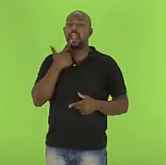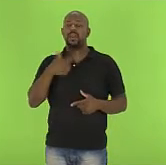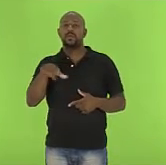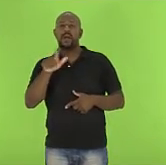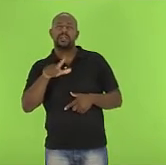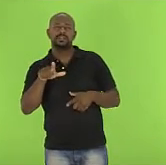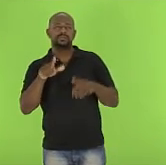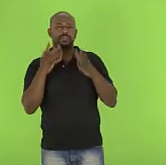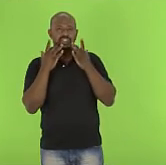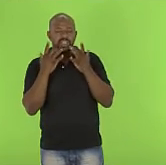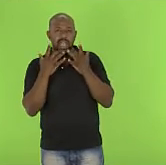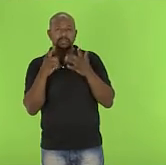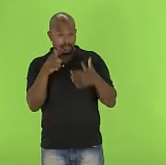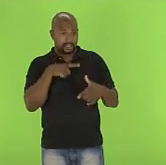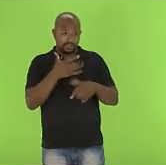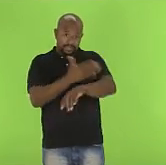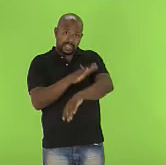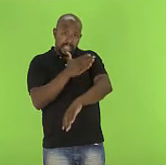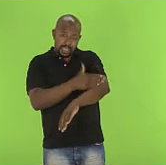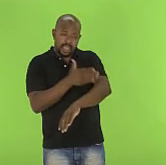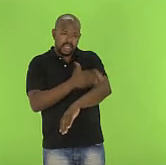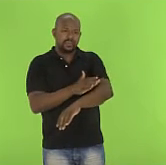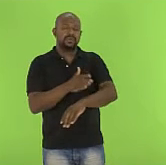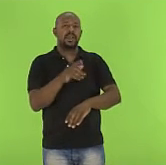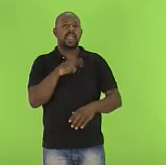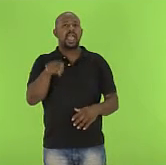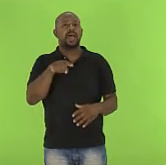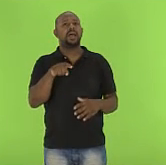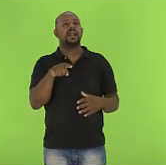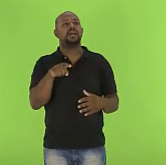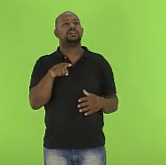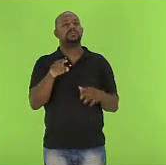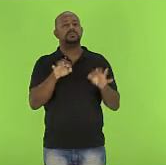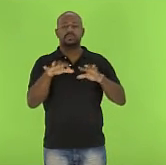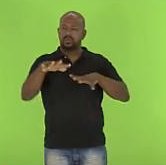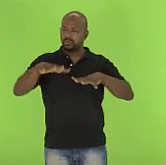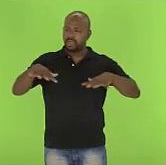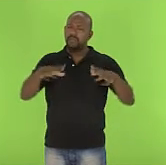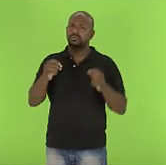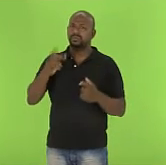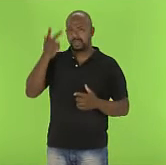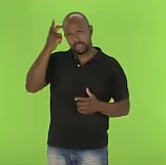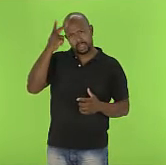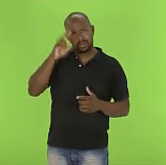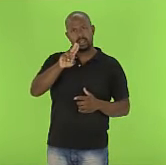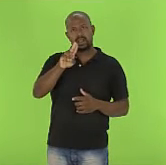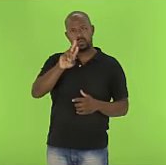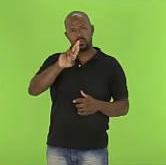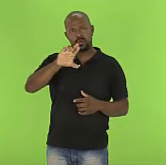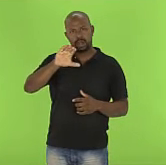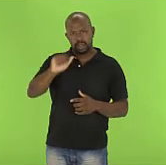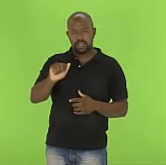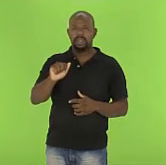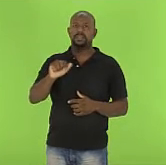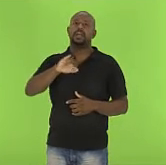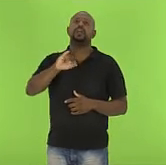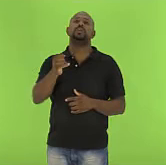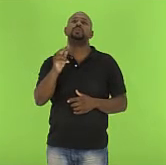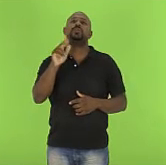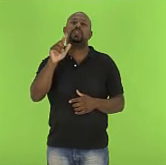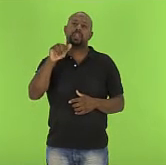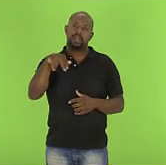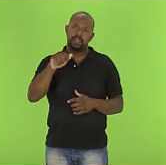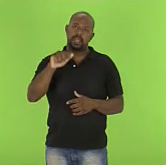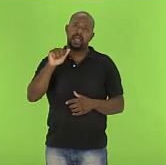uma linguagem de teatro. Quando a gente estava ensaiando esse processo, a gente arrumou um espaço muito legal na Urca, né, da